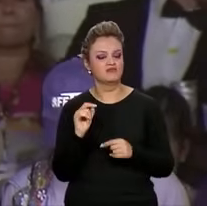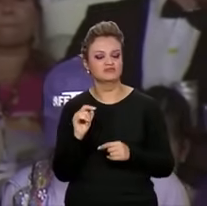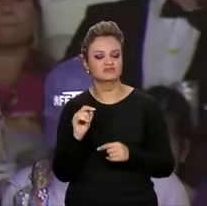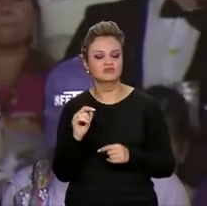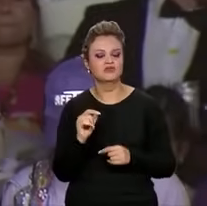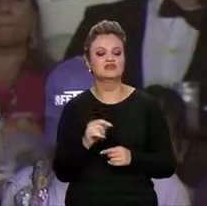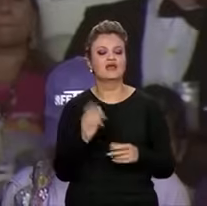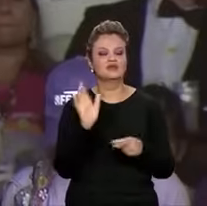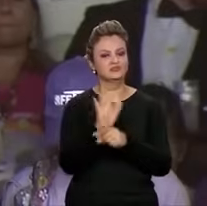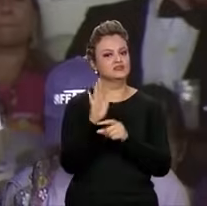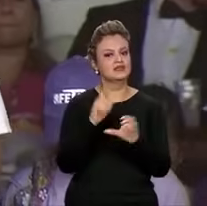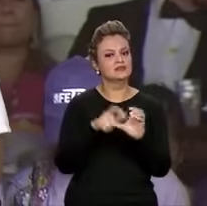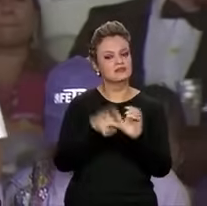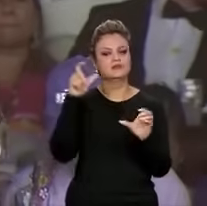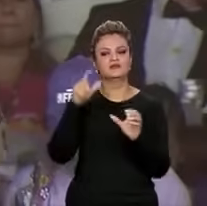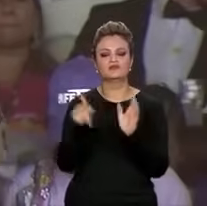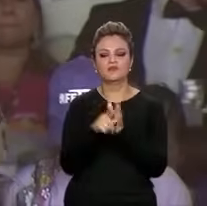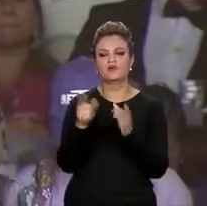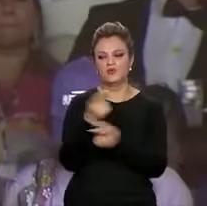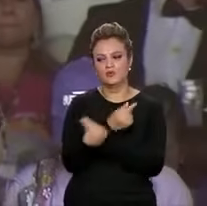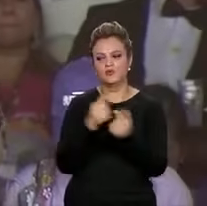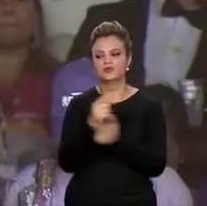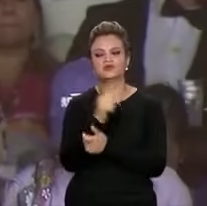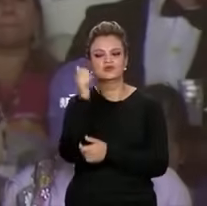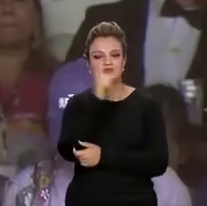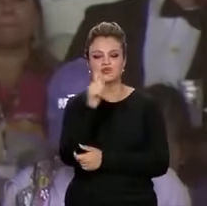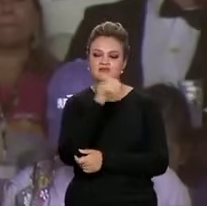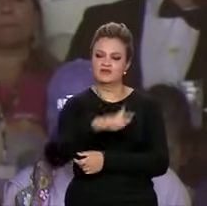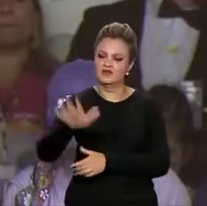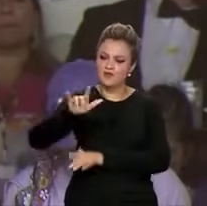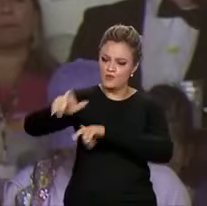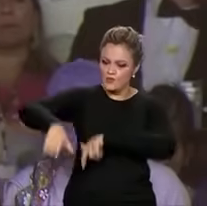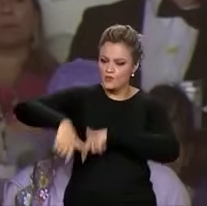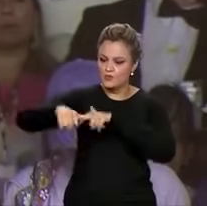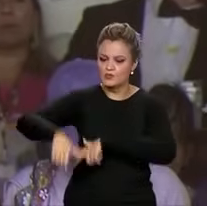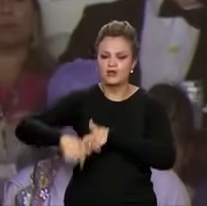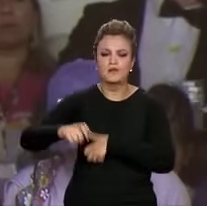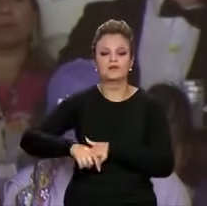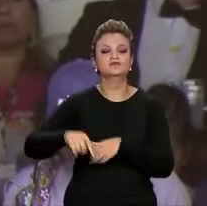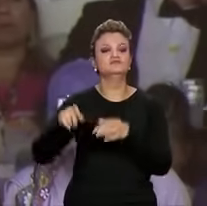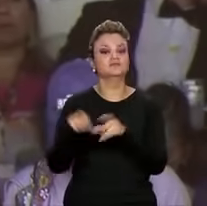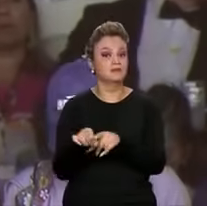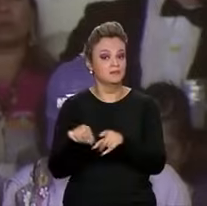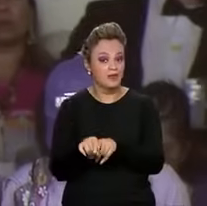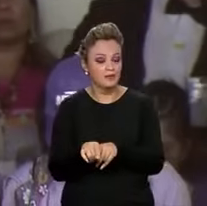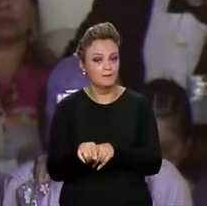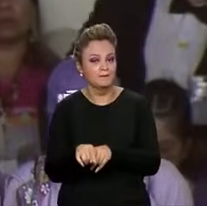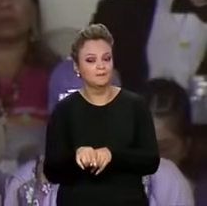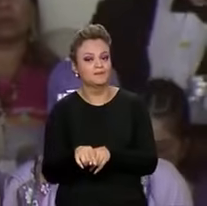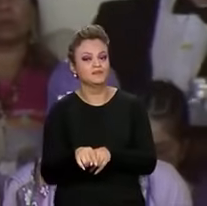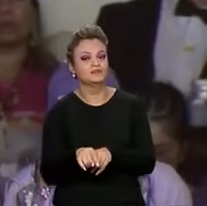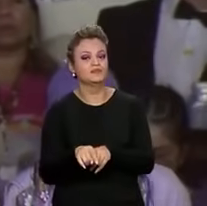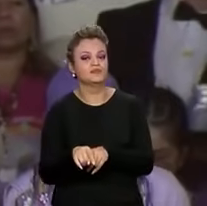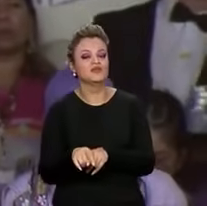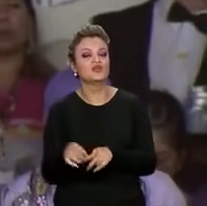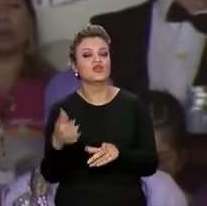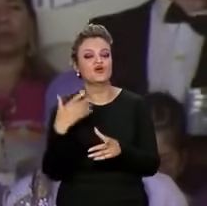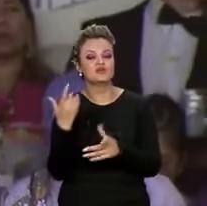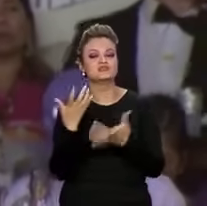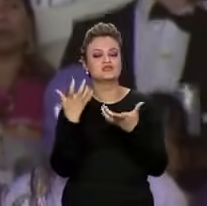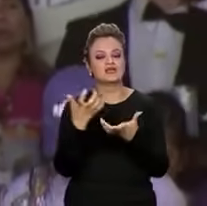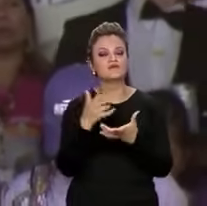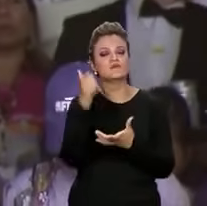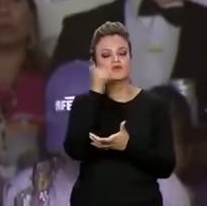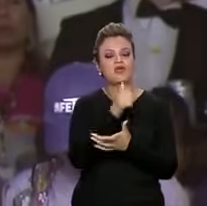a autonomia econômica das mulheres rurais mas também queremos que as